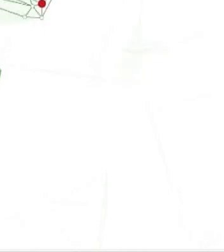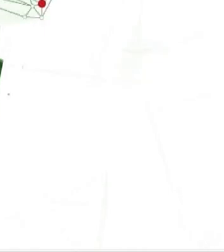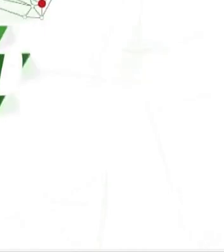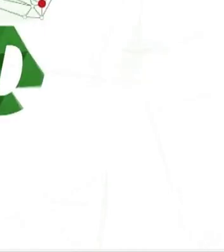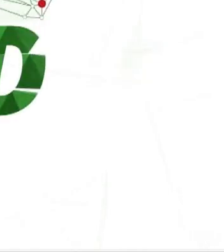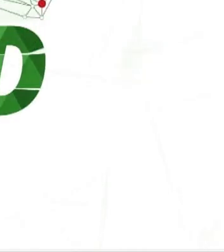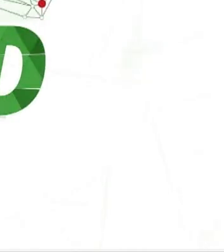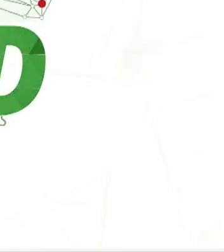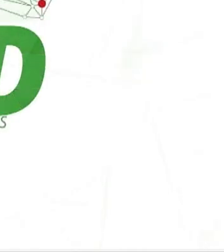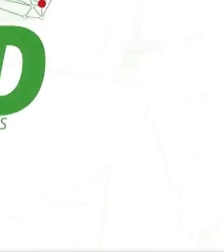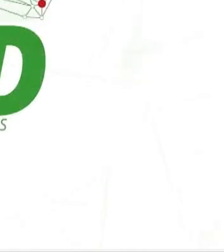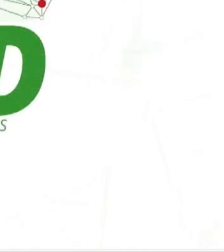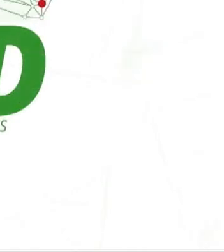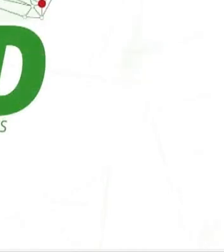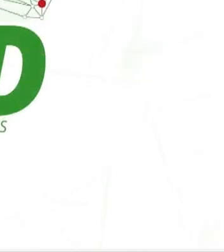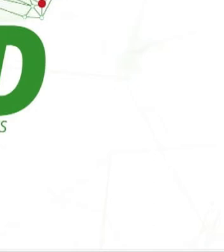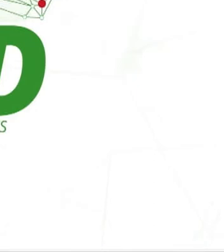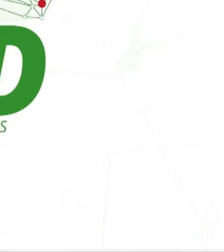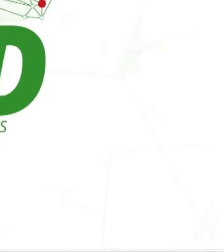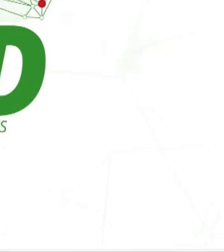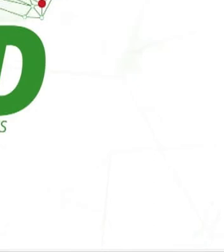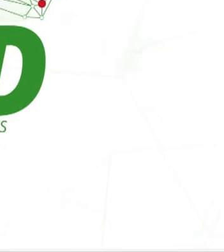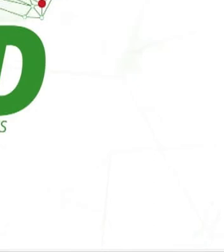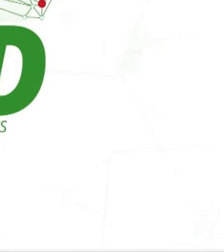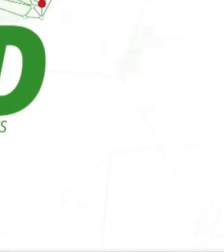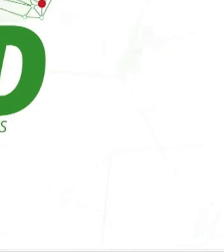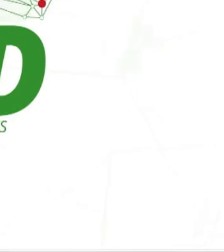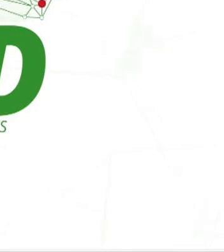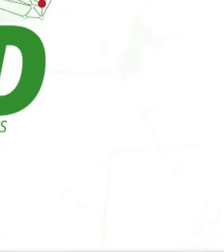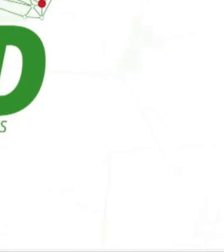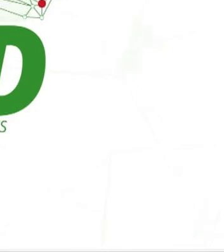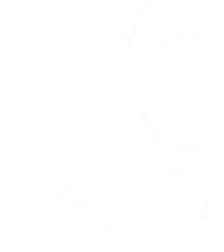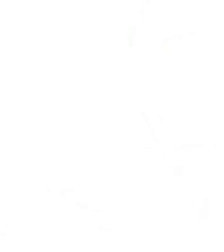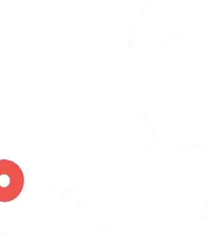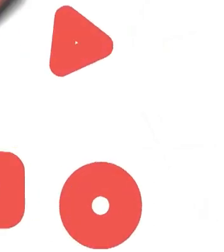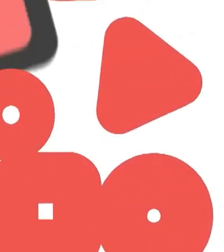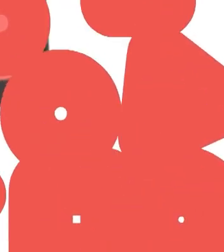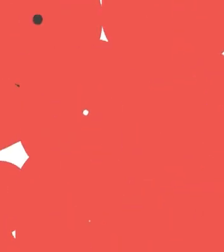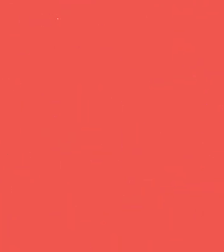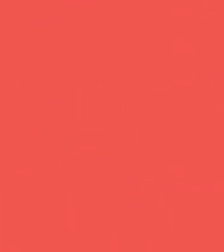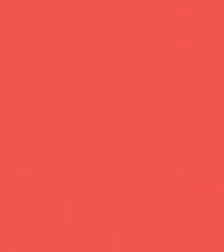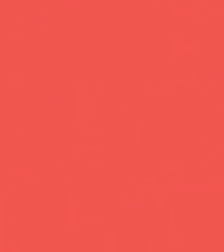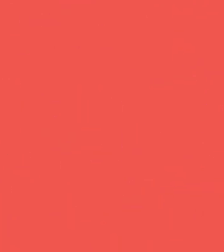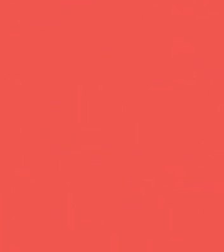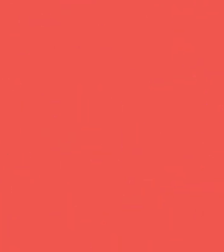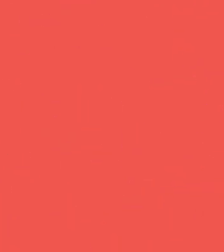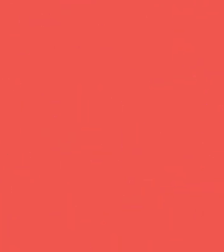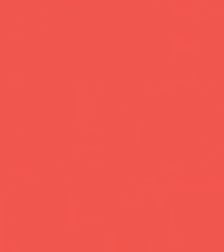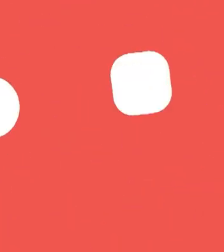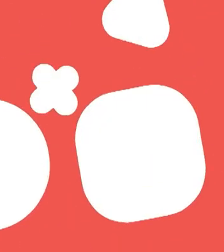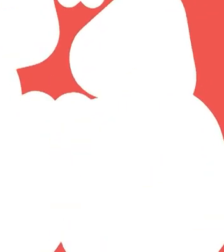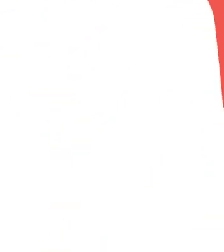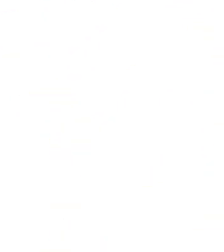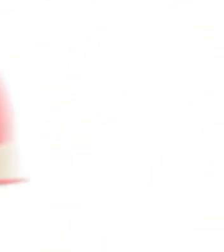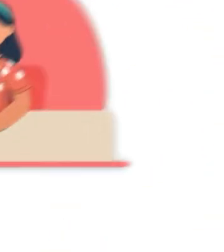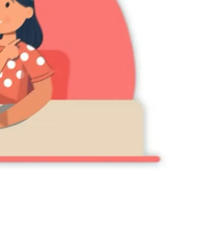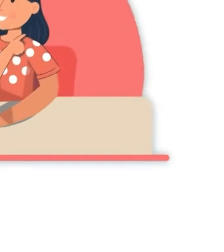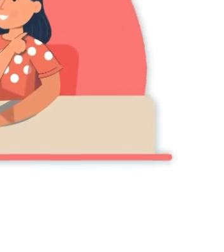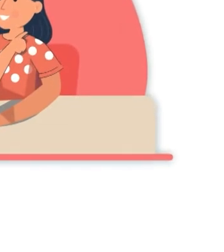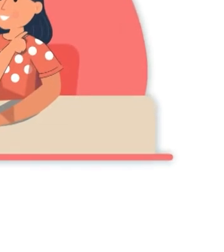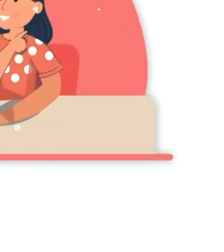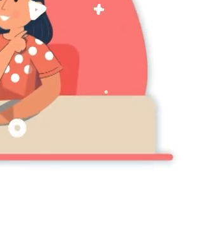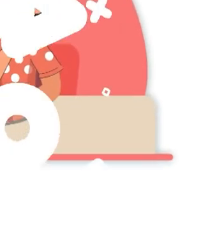a educação a distância mudando realidades E aí